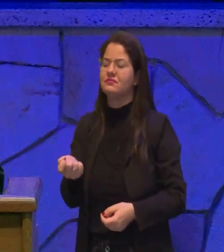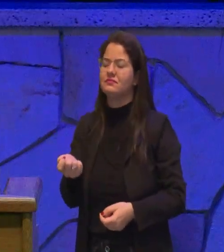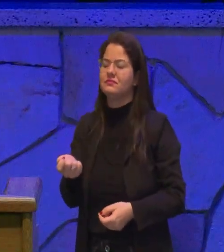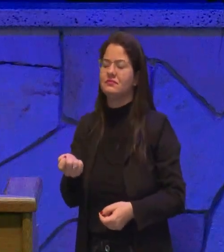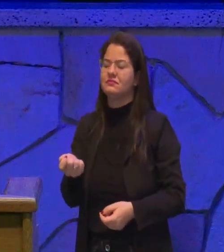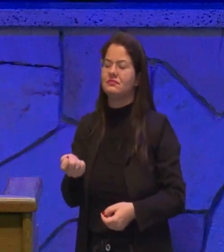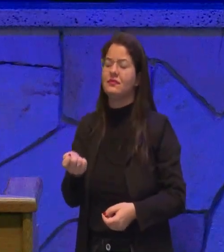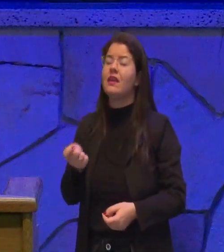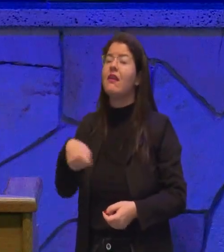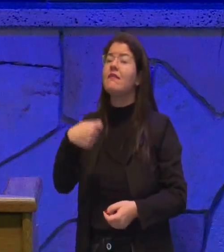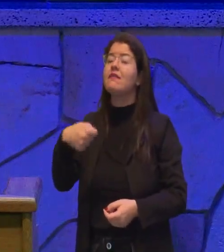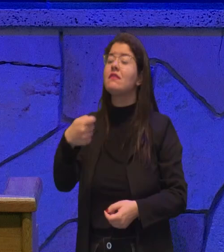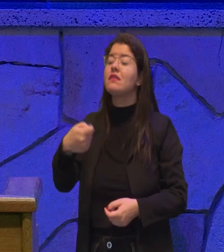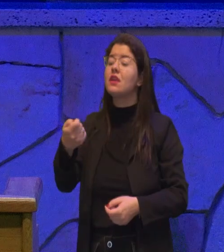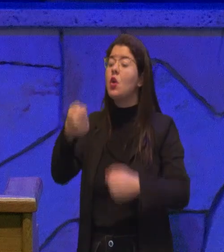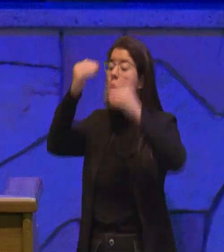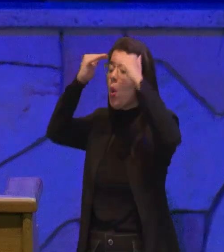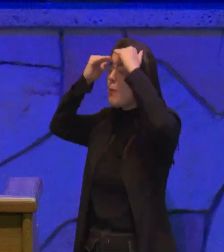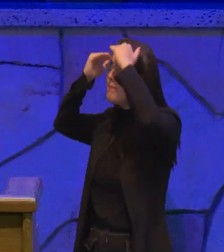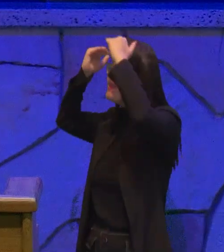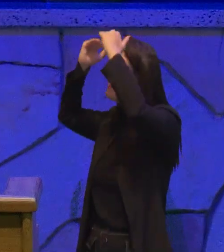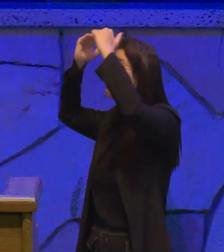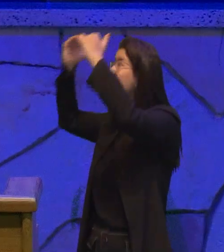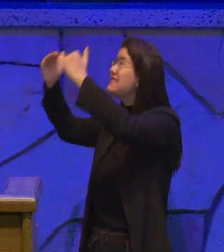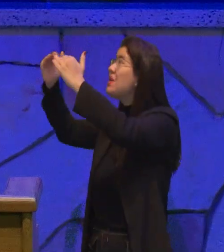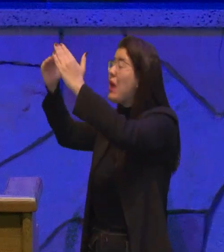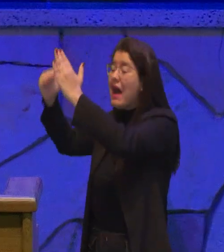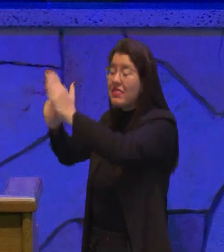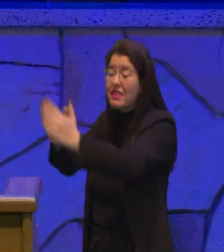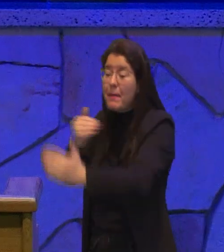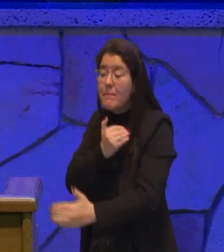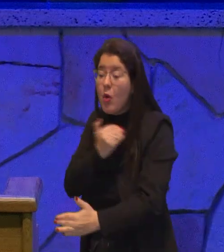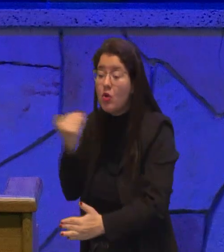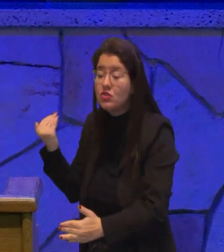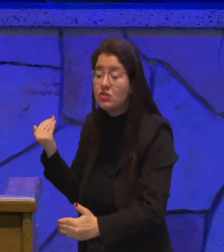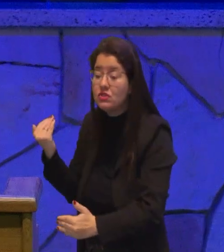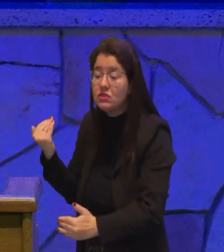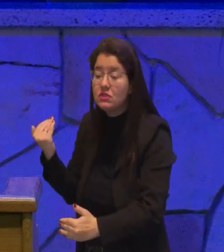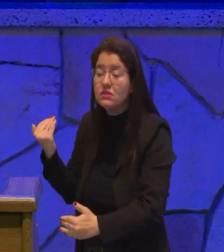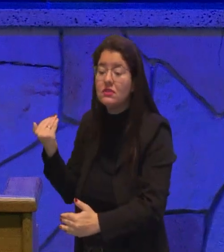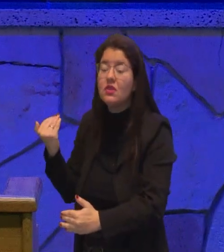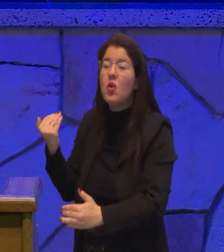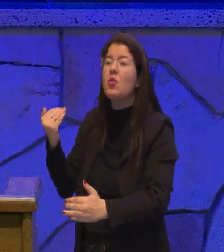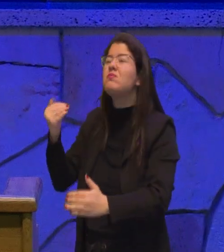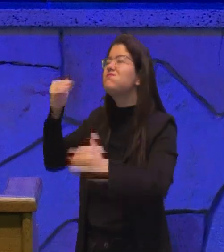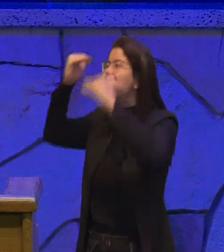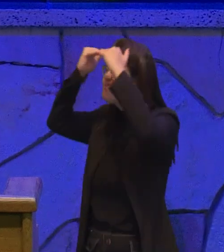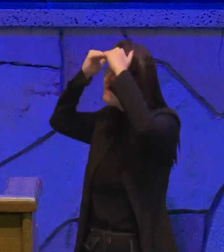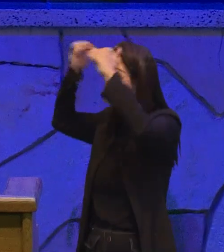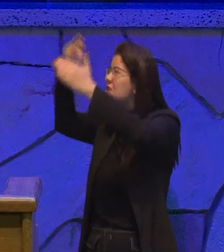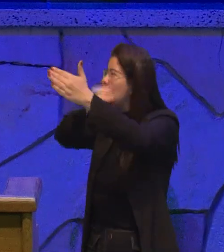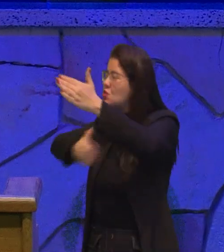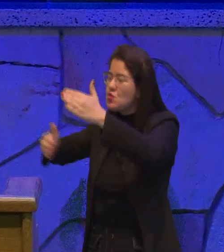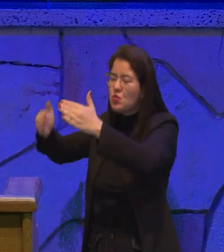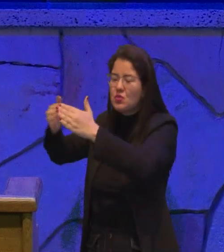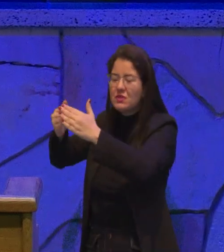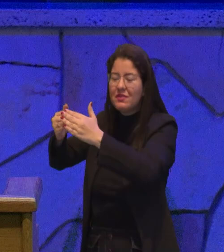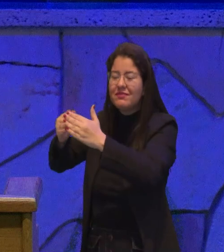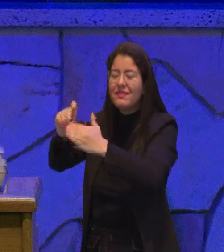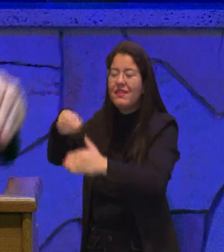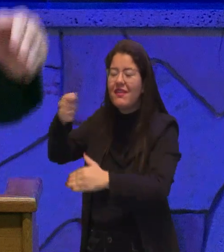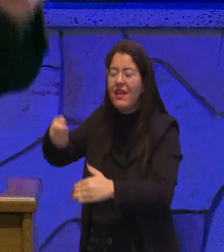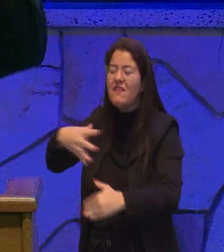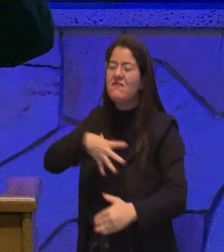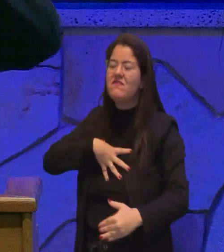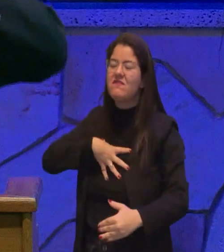que foi obediente até a morte e obediência total e restrita? Foi o próprio Filho de Deus